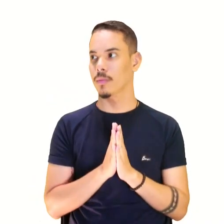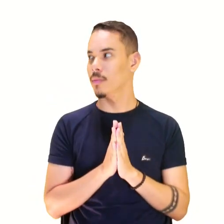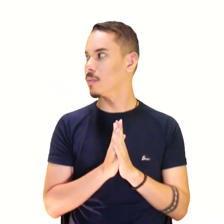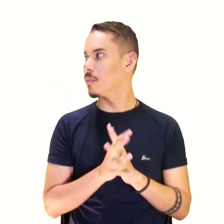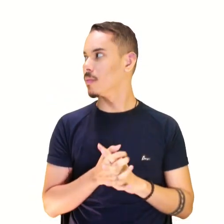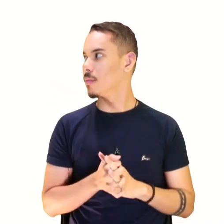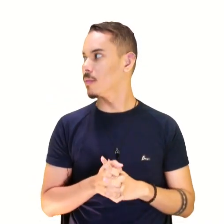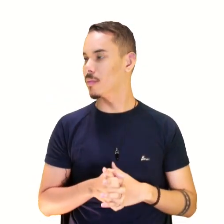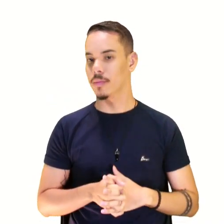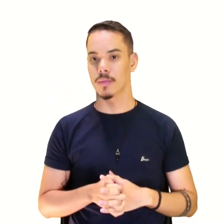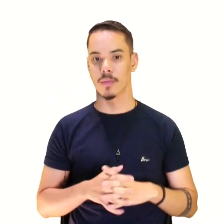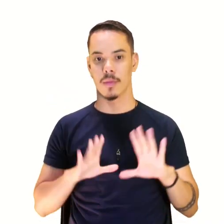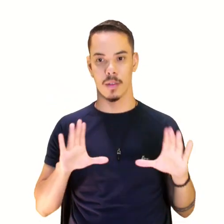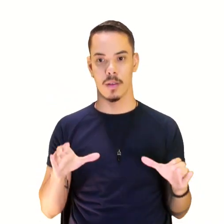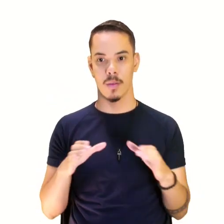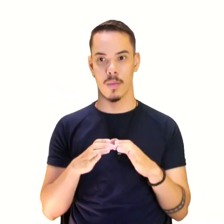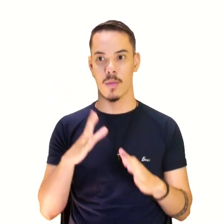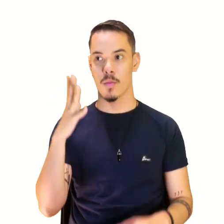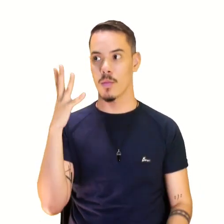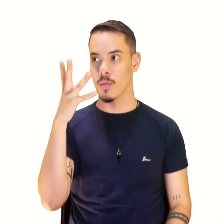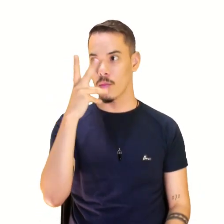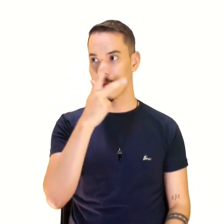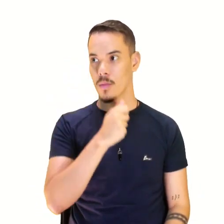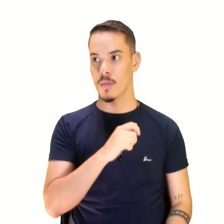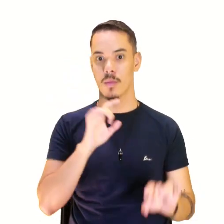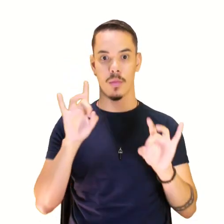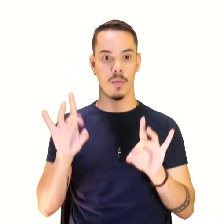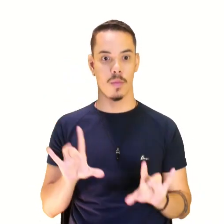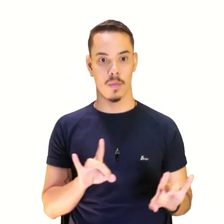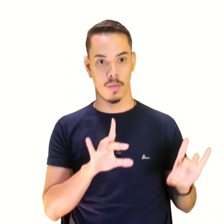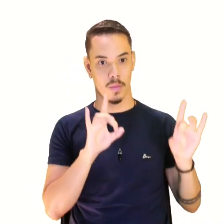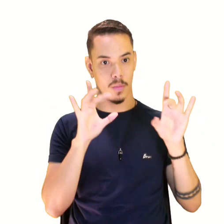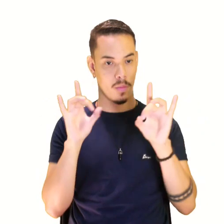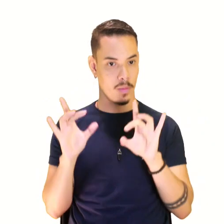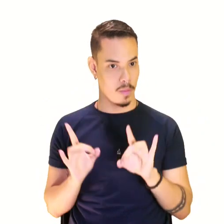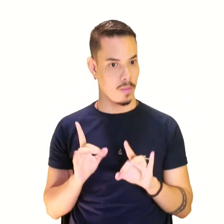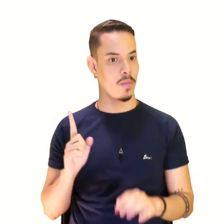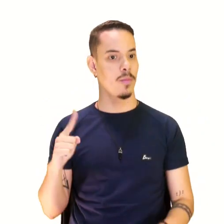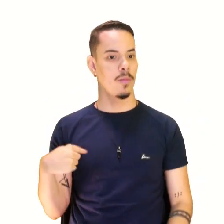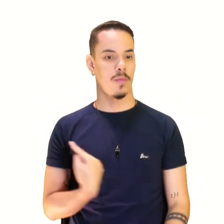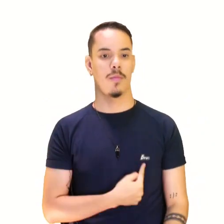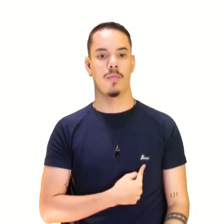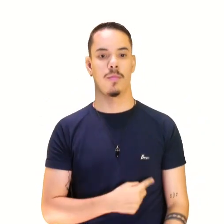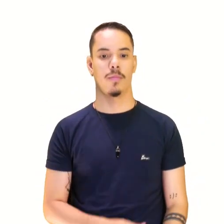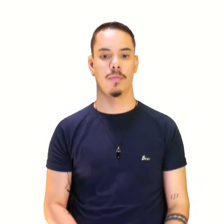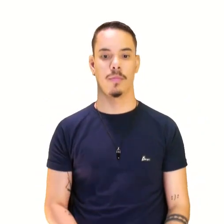E aí, a galera bonita aí, essa foto foi feita especialmente pra gente, né? Isso é especial.